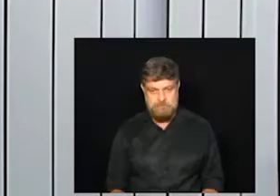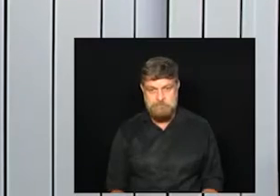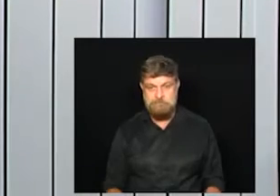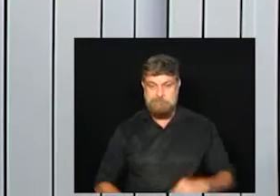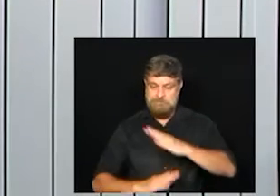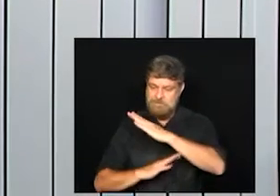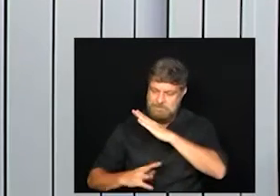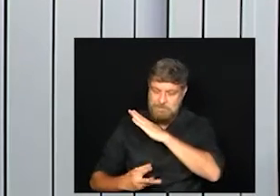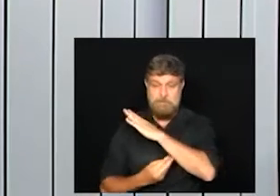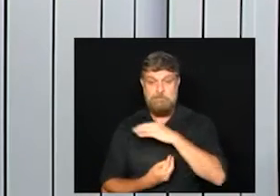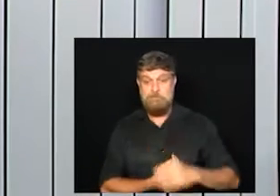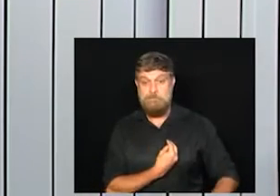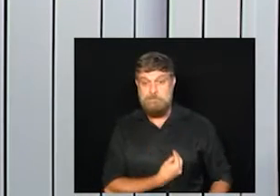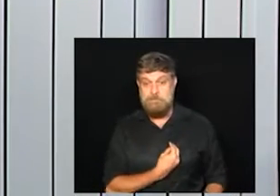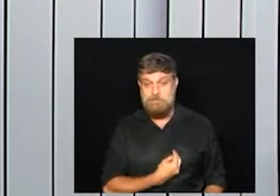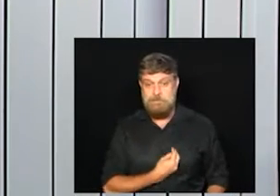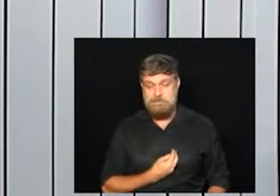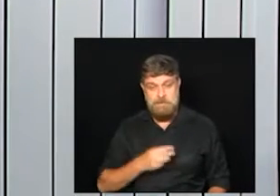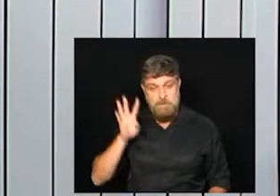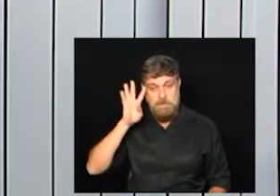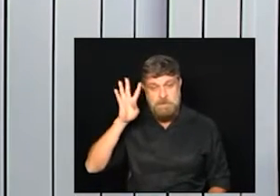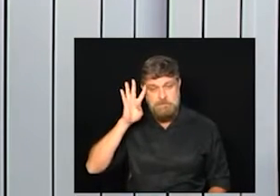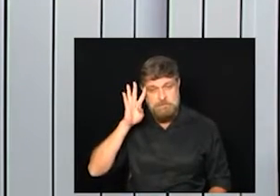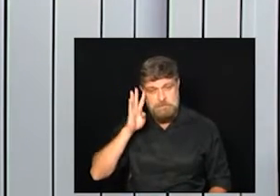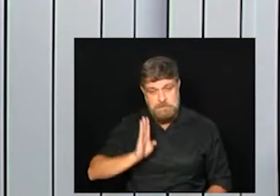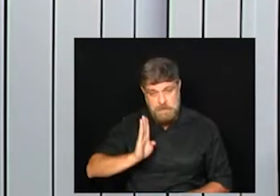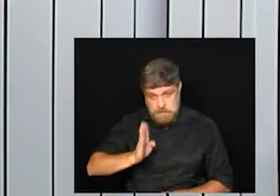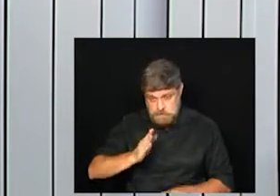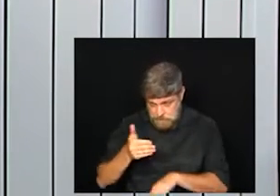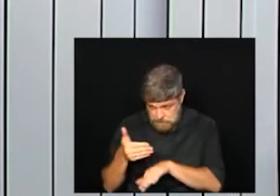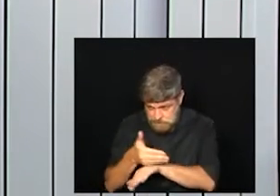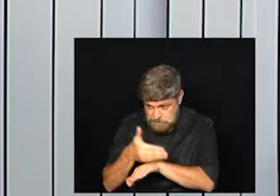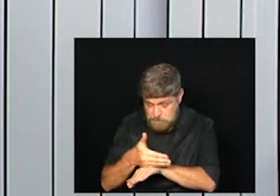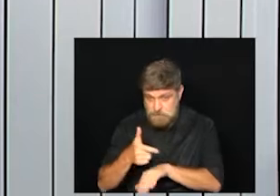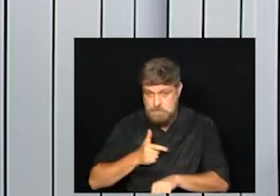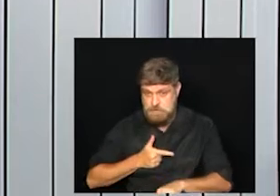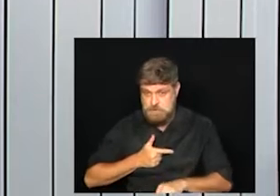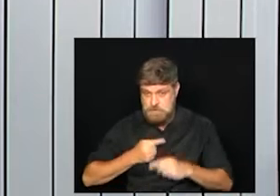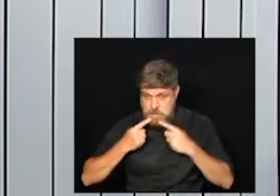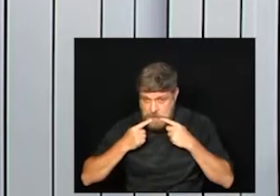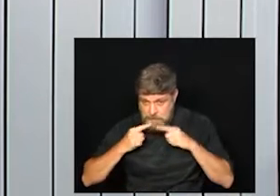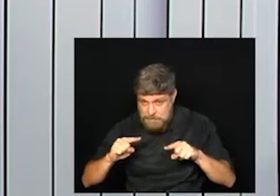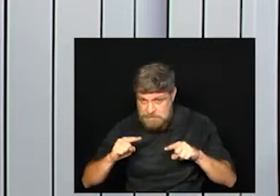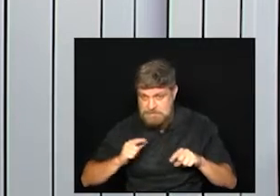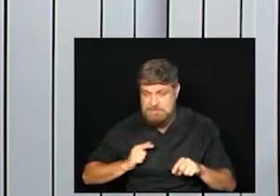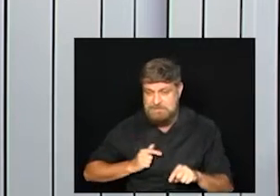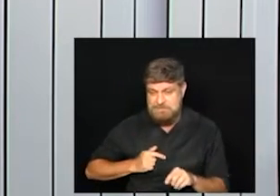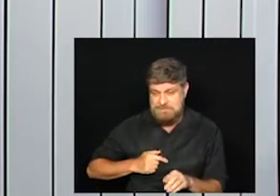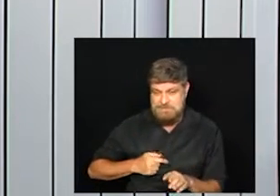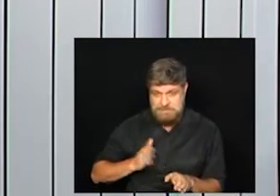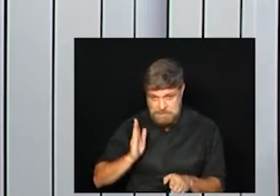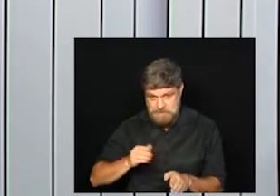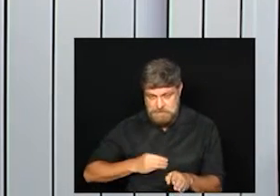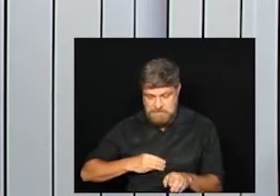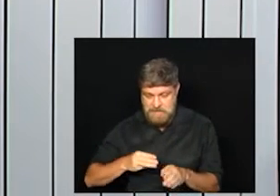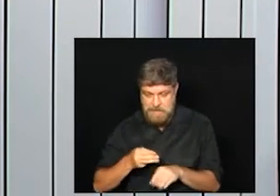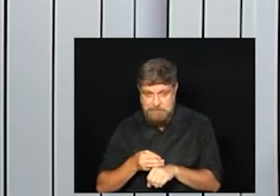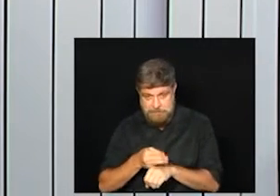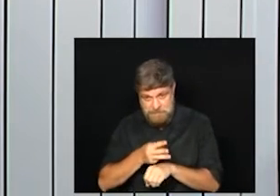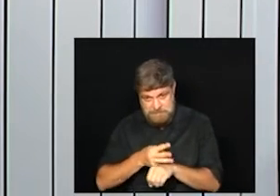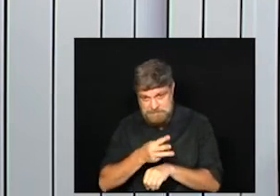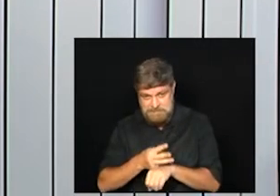Câmara Total de volta ao vivo nesta quarta-feira. Já participou? Já enviou a sua mensagem? 19 é o nosso DDD,